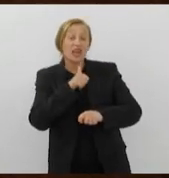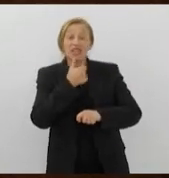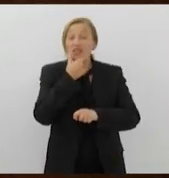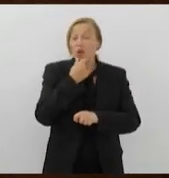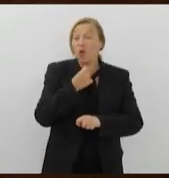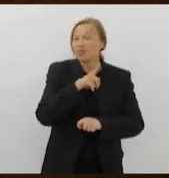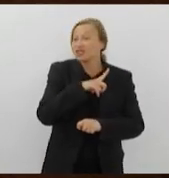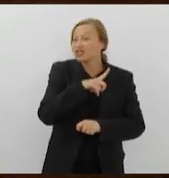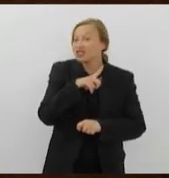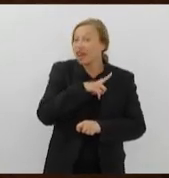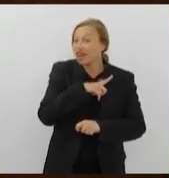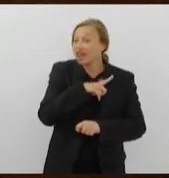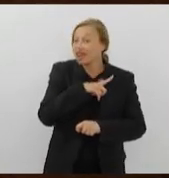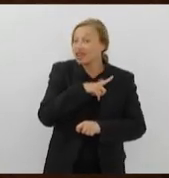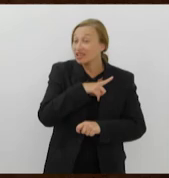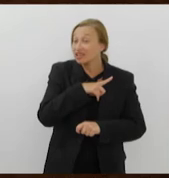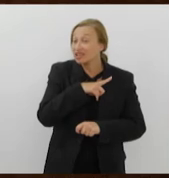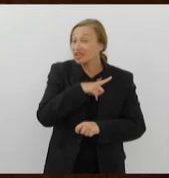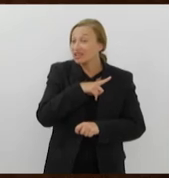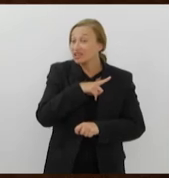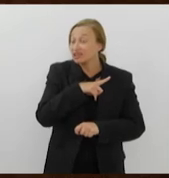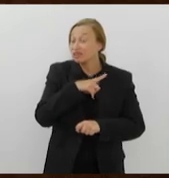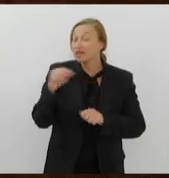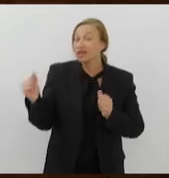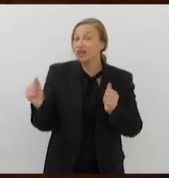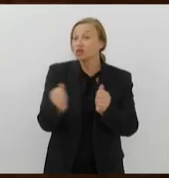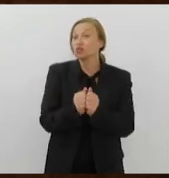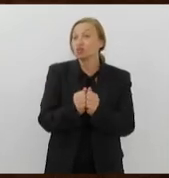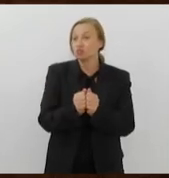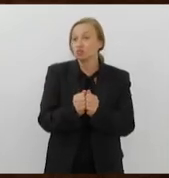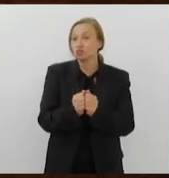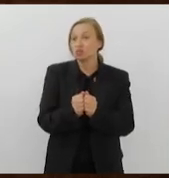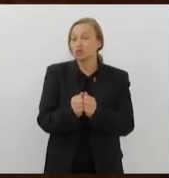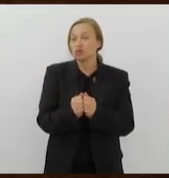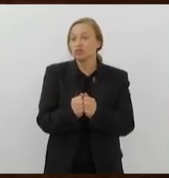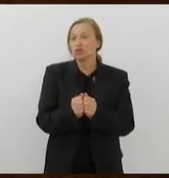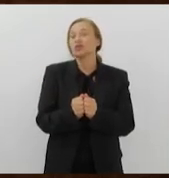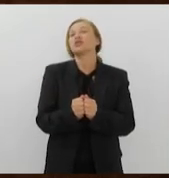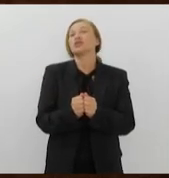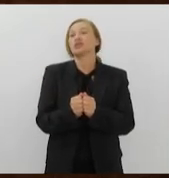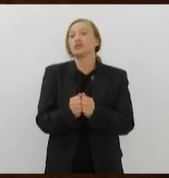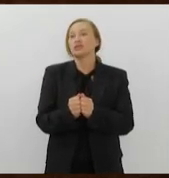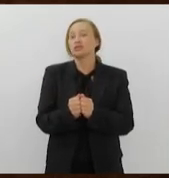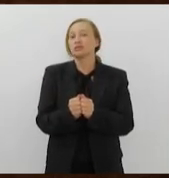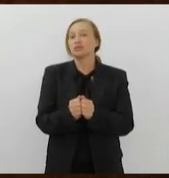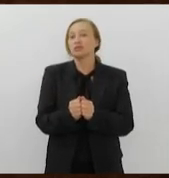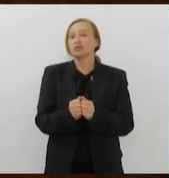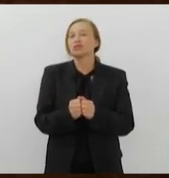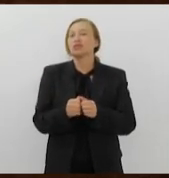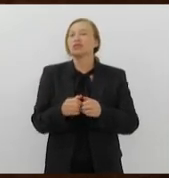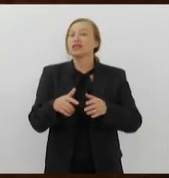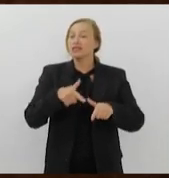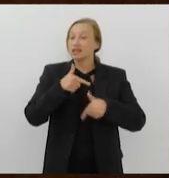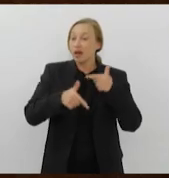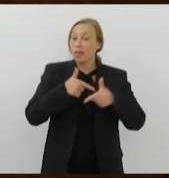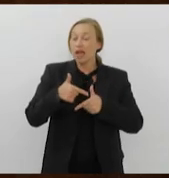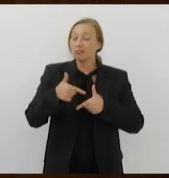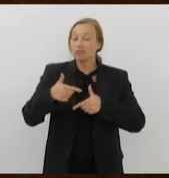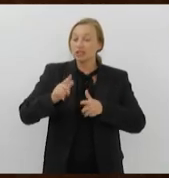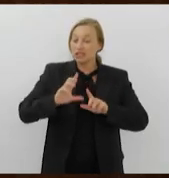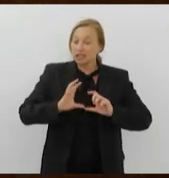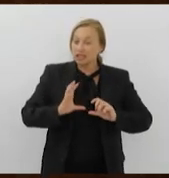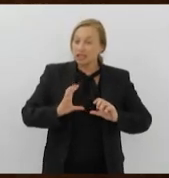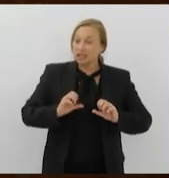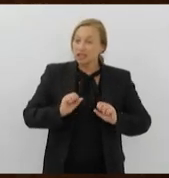têm para estar junto nesse pelotão que defende a gente, que faz nos